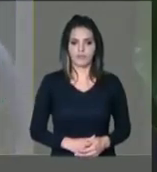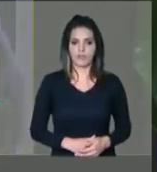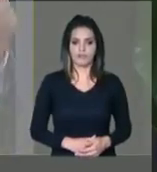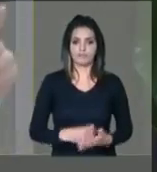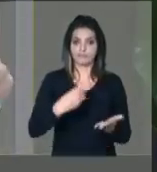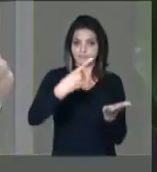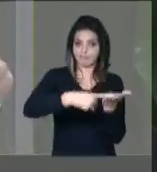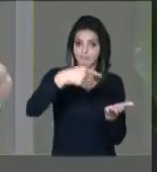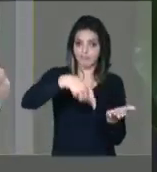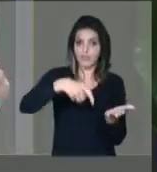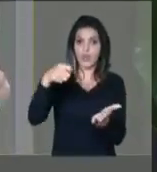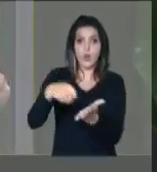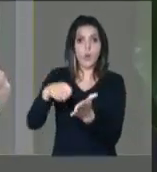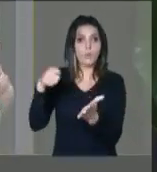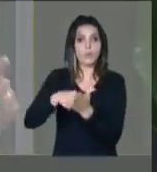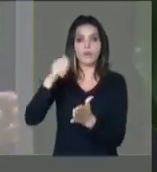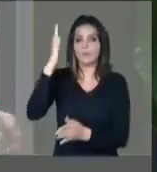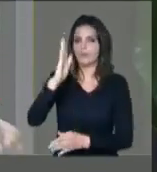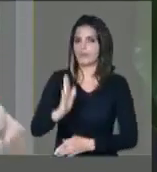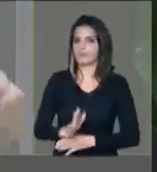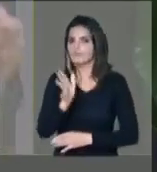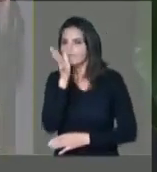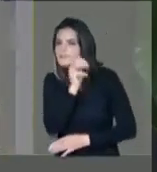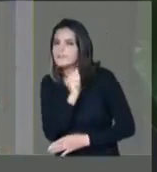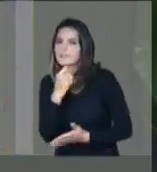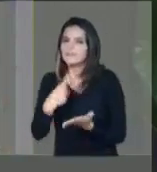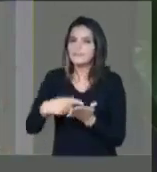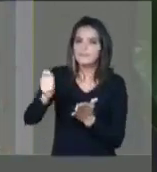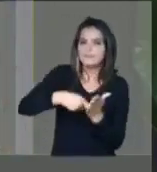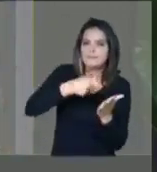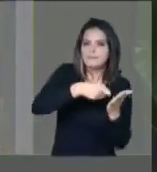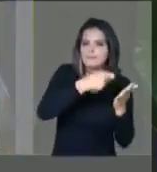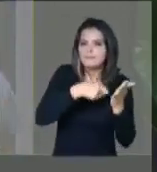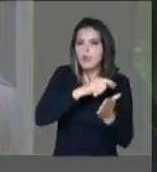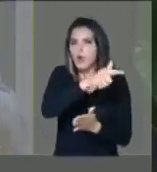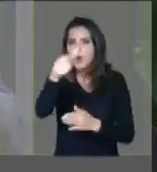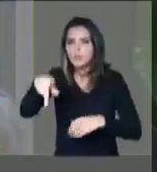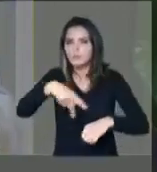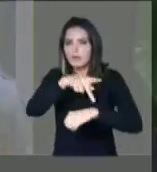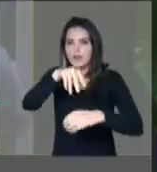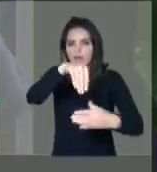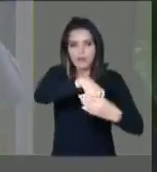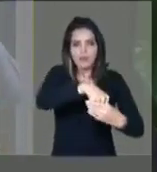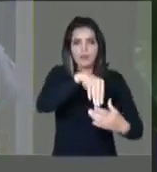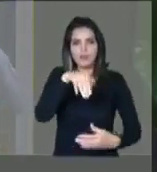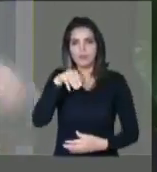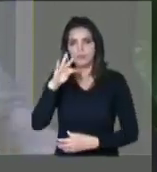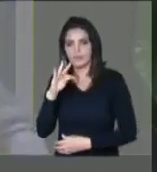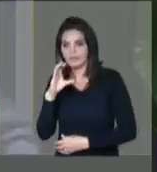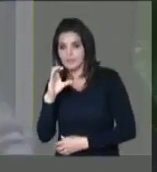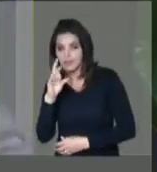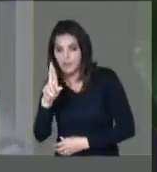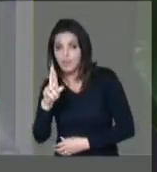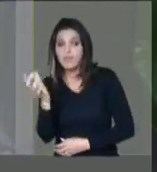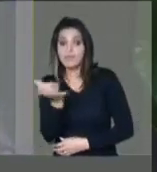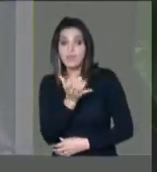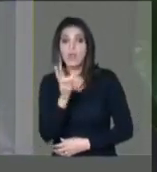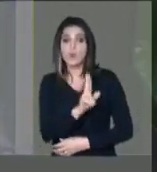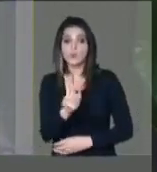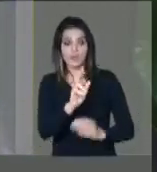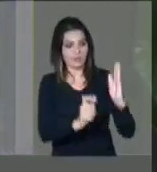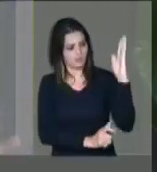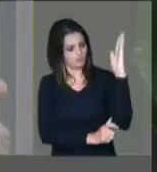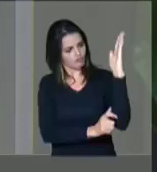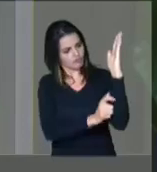assinar novos acordos de salvaguardas com outros países do MTCR que quiserem usar o